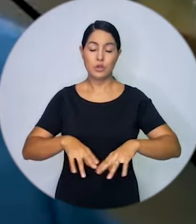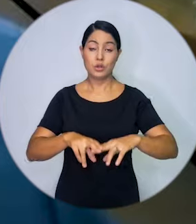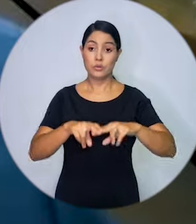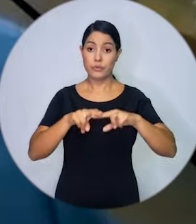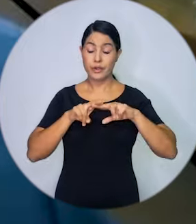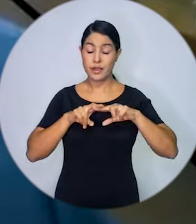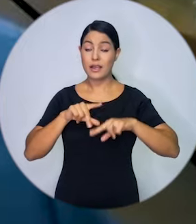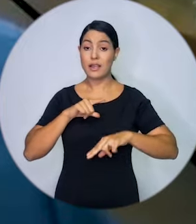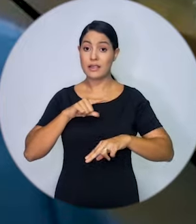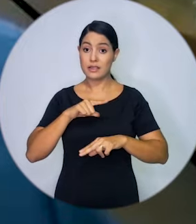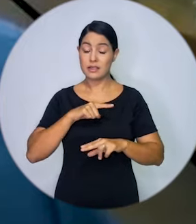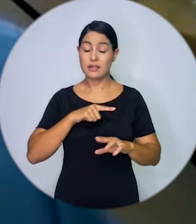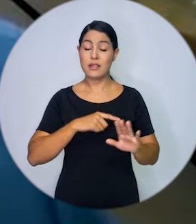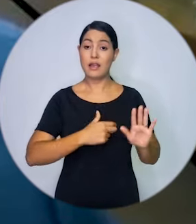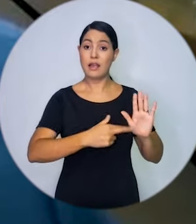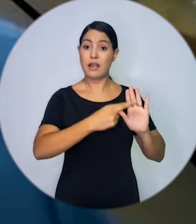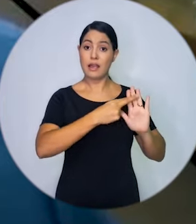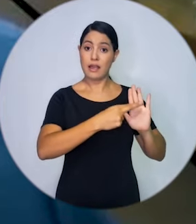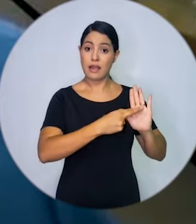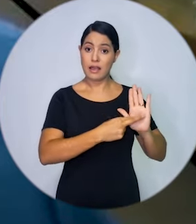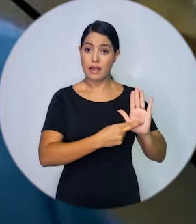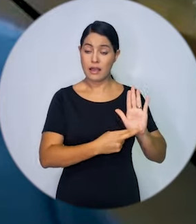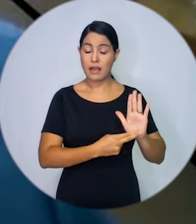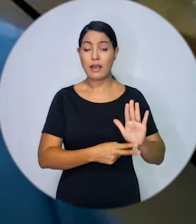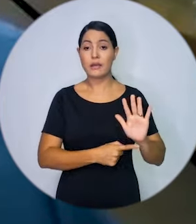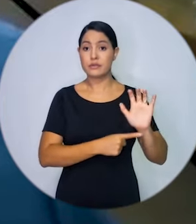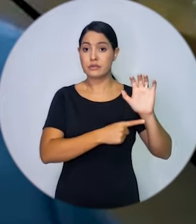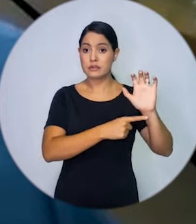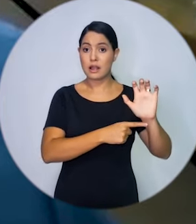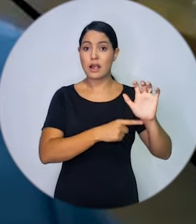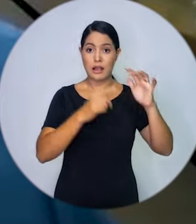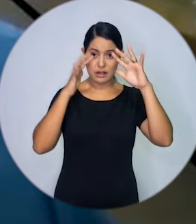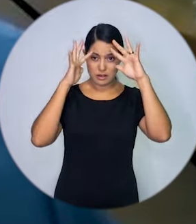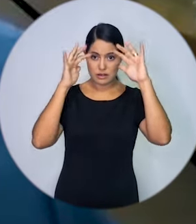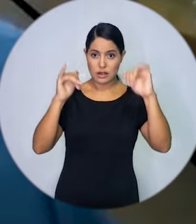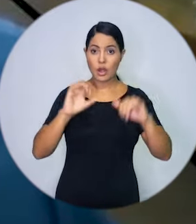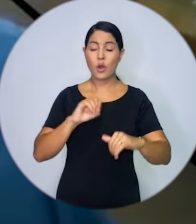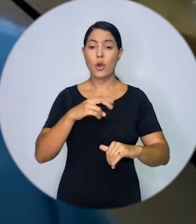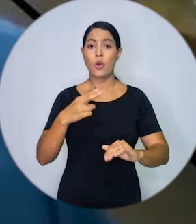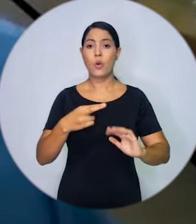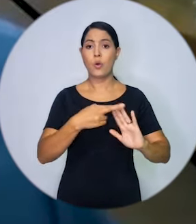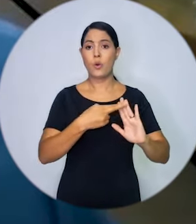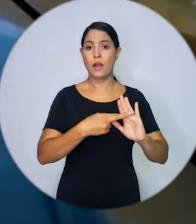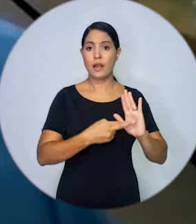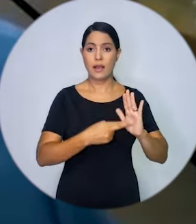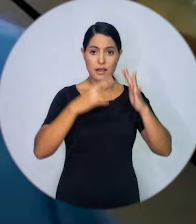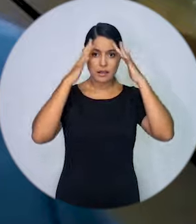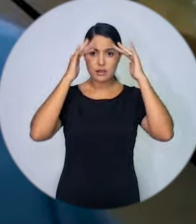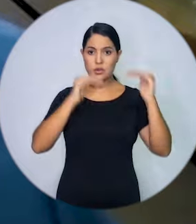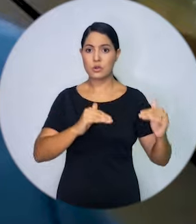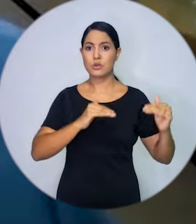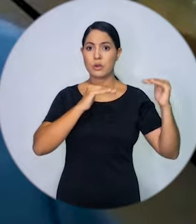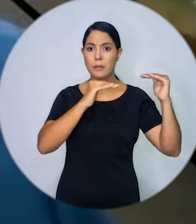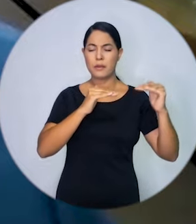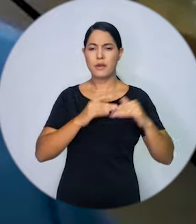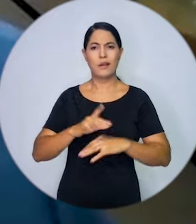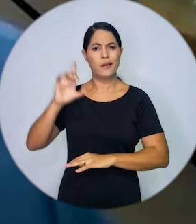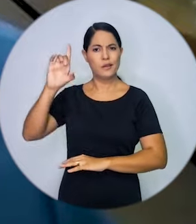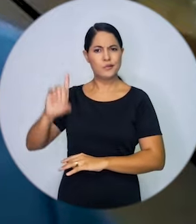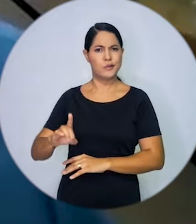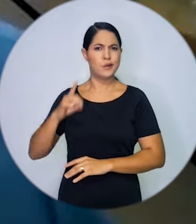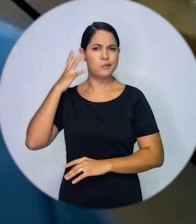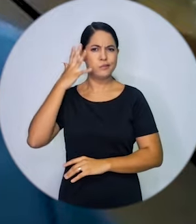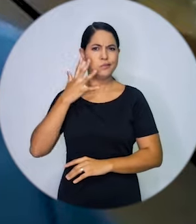que, inclusive, alguns regimentos das cortes estaduais ou até das cortes superiores têm obstado os direitos